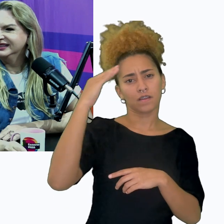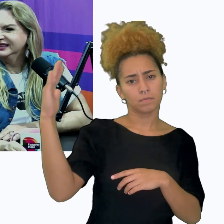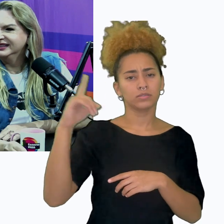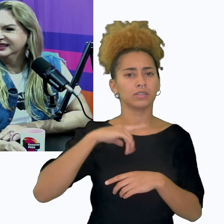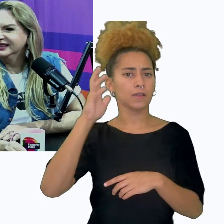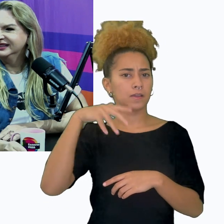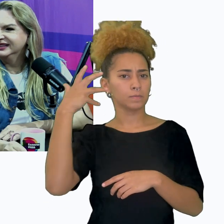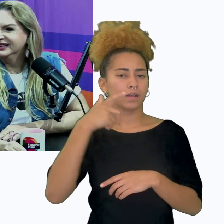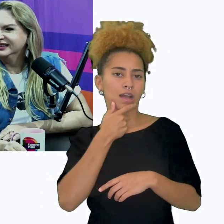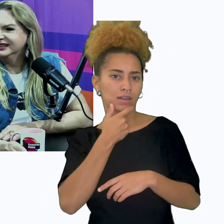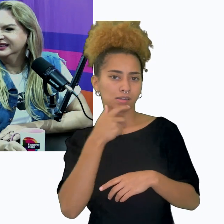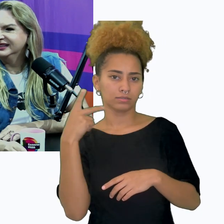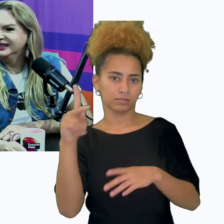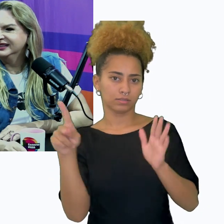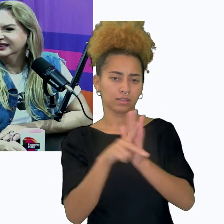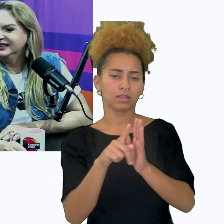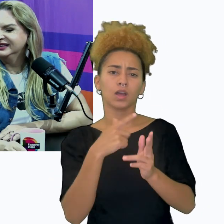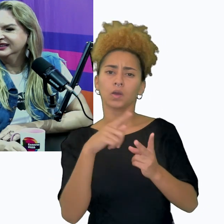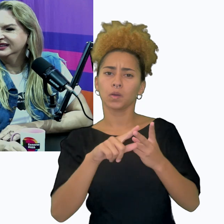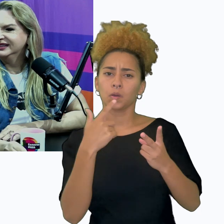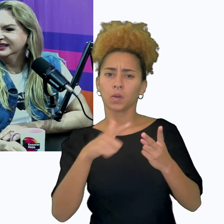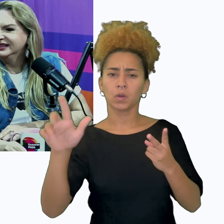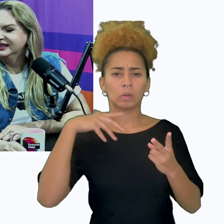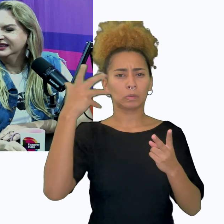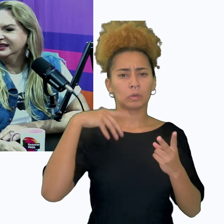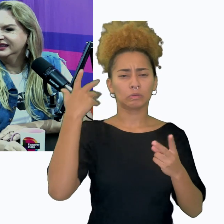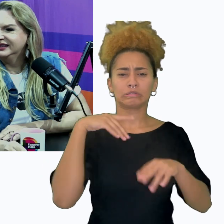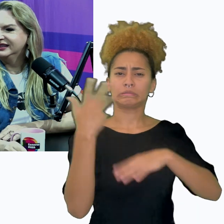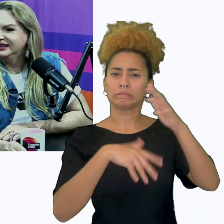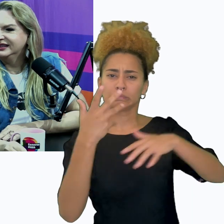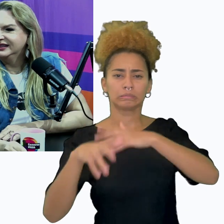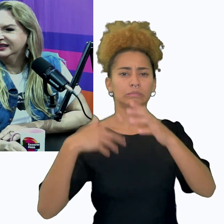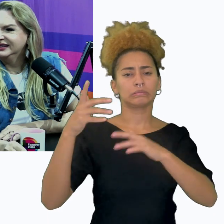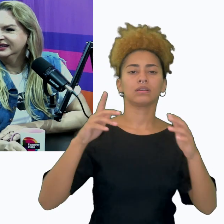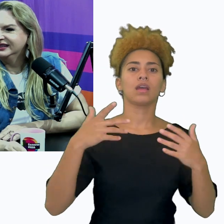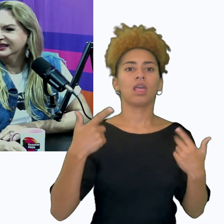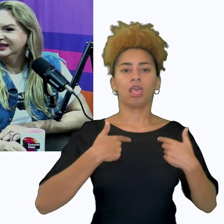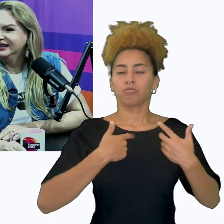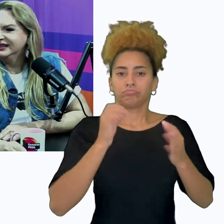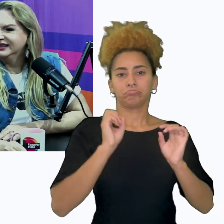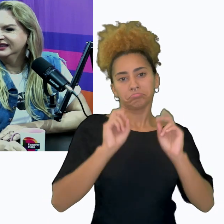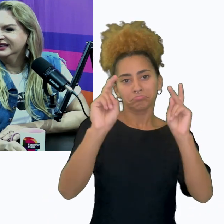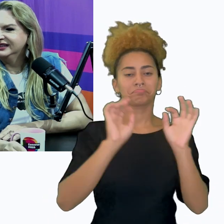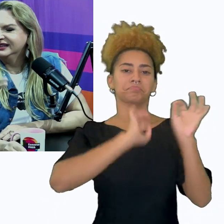com o We Don't Hear Another Hero, né? E a Nina Hagen era aquelas músicas bem loucas, né? New York e tal.